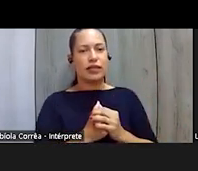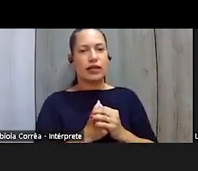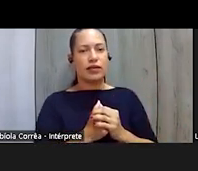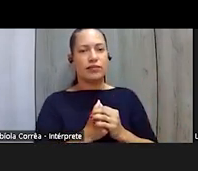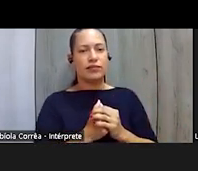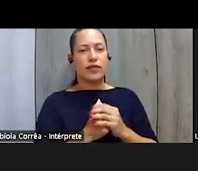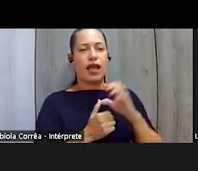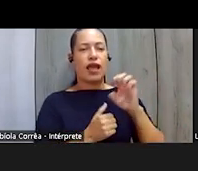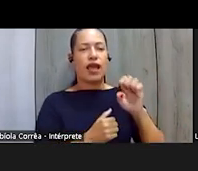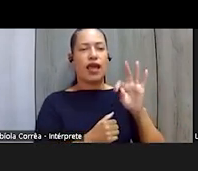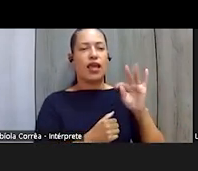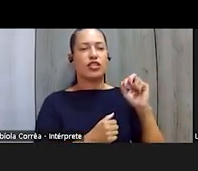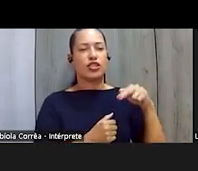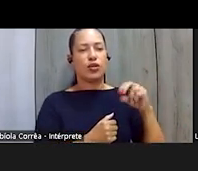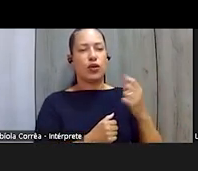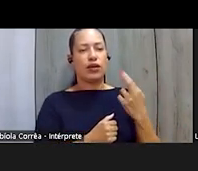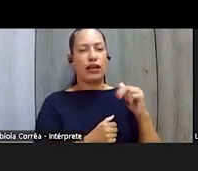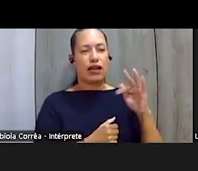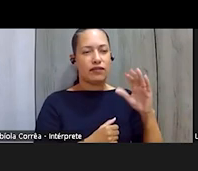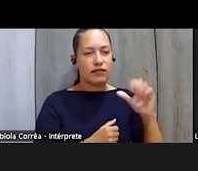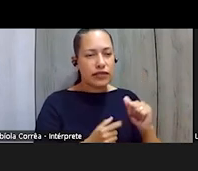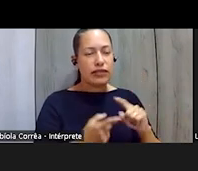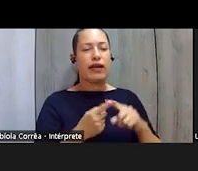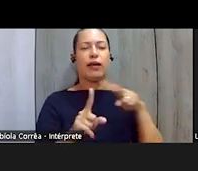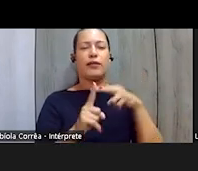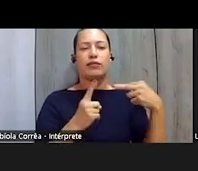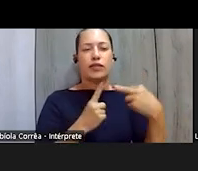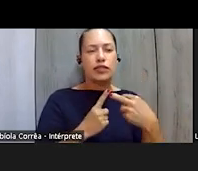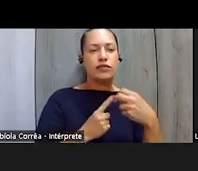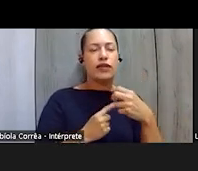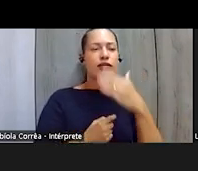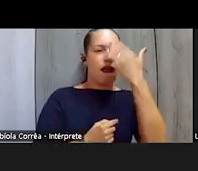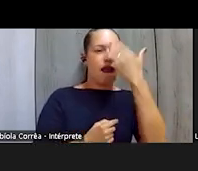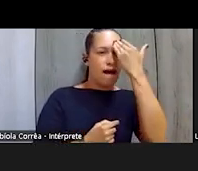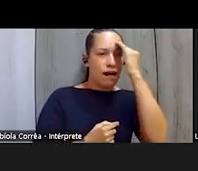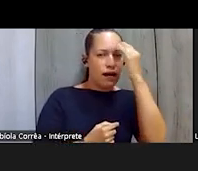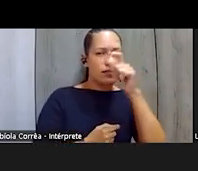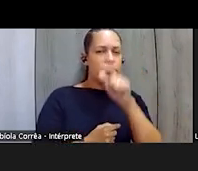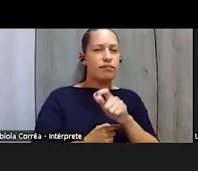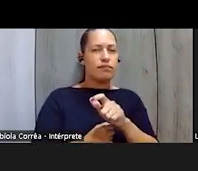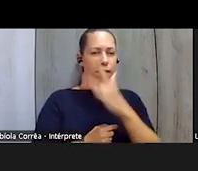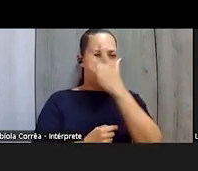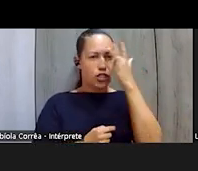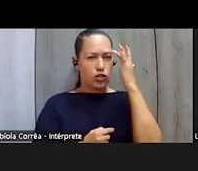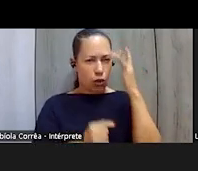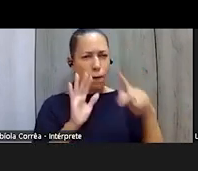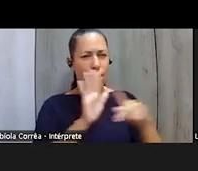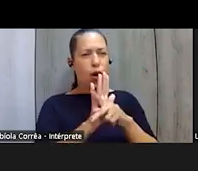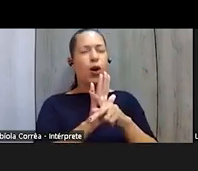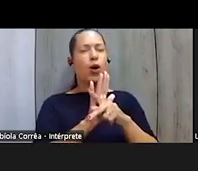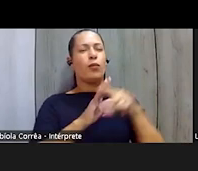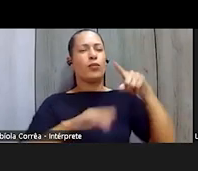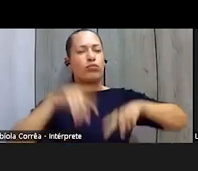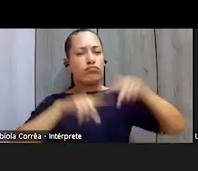etnográfica, uma perspectiva do entendimento daquelas pessoas acerca dos objetos e dos